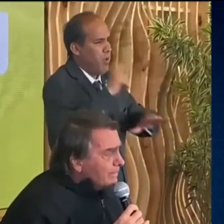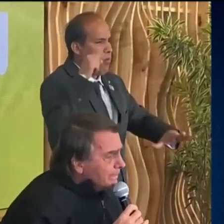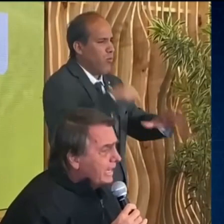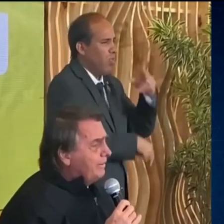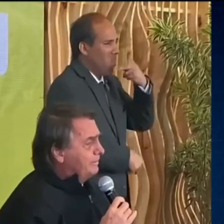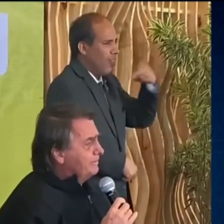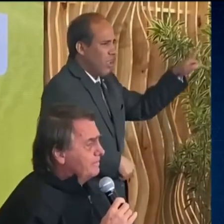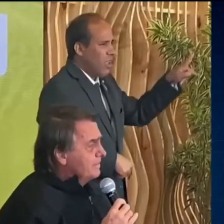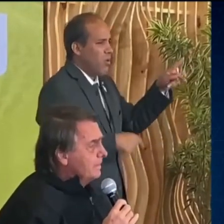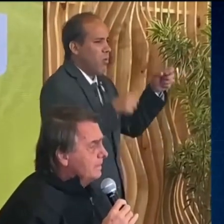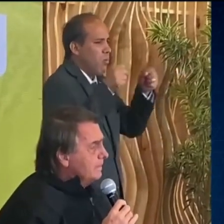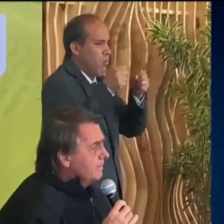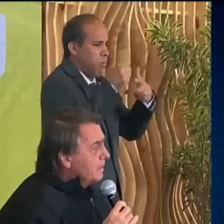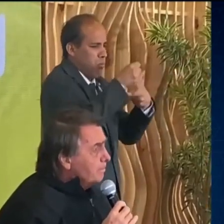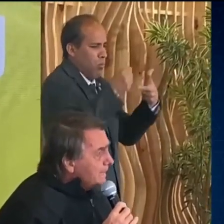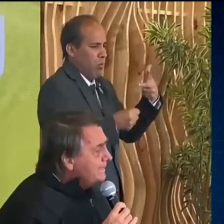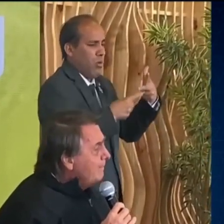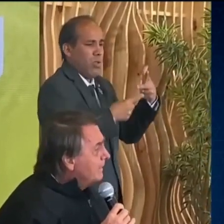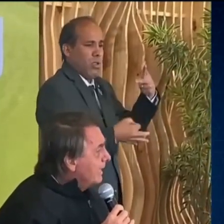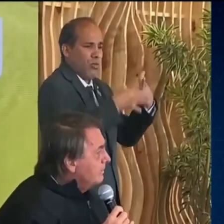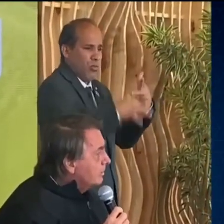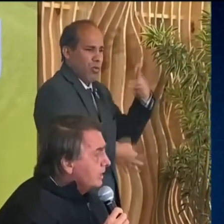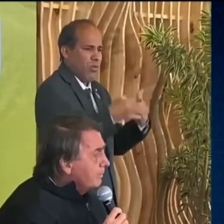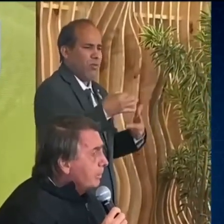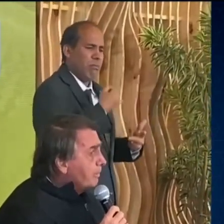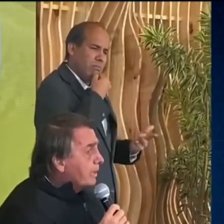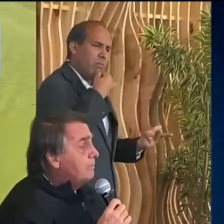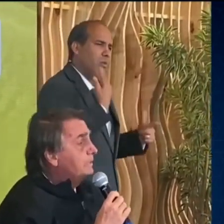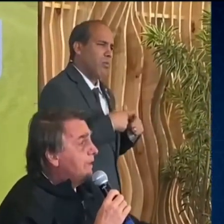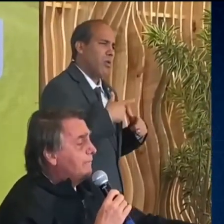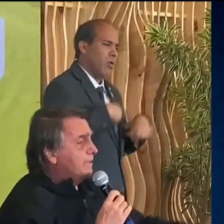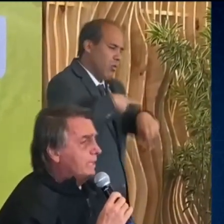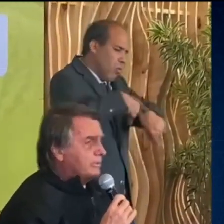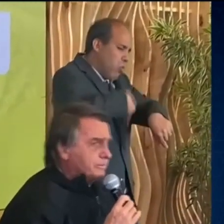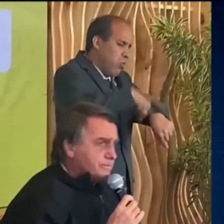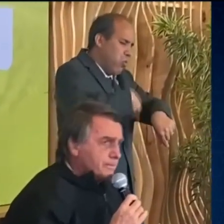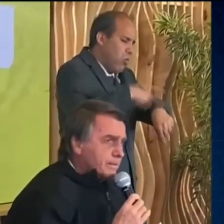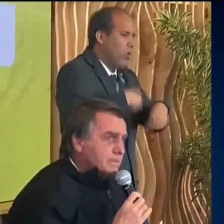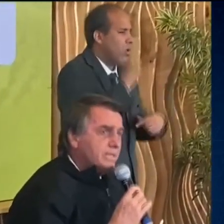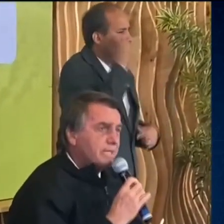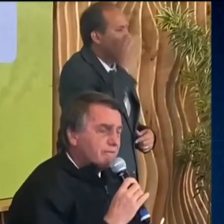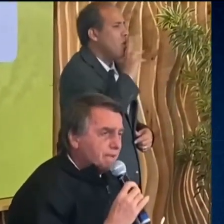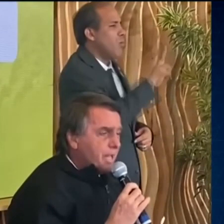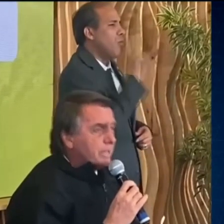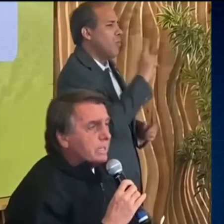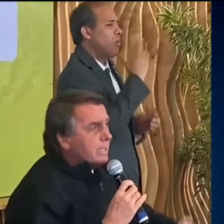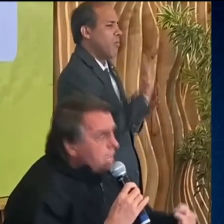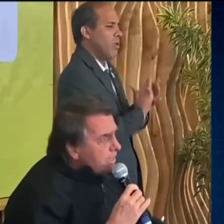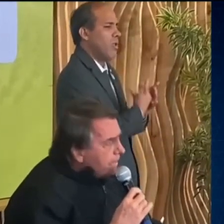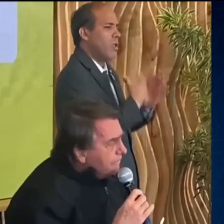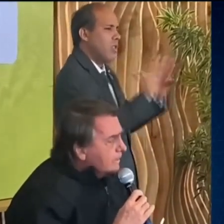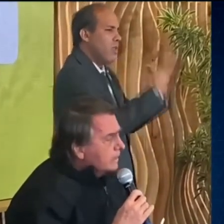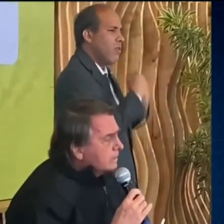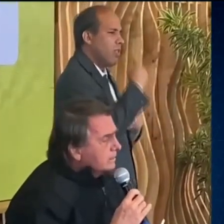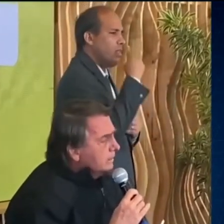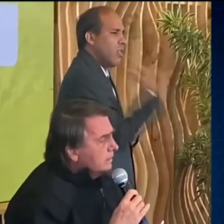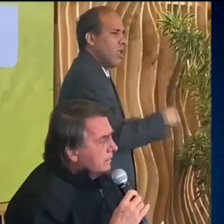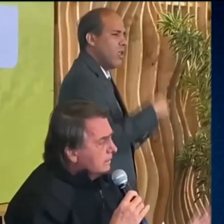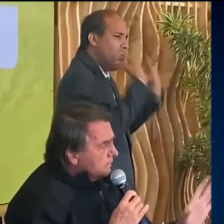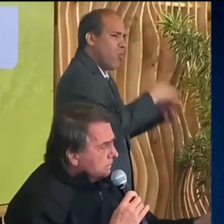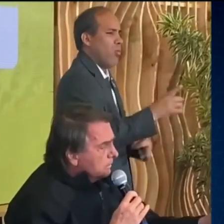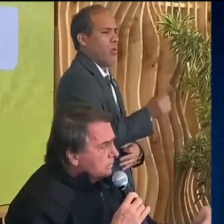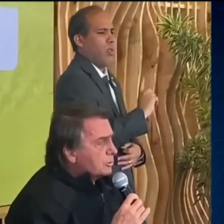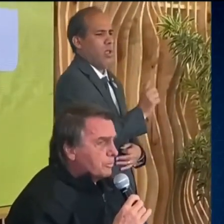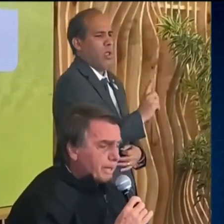que é muito lamentável. Que mais da metade do meu tempo eu passo me defendendo de interferências